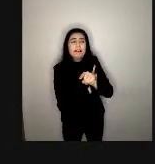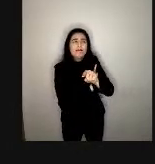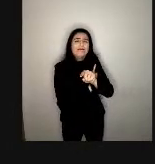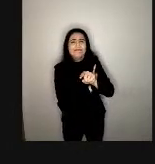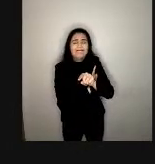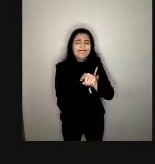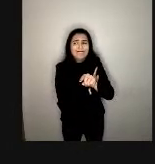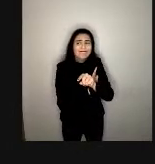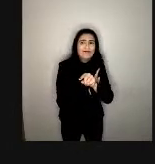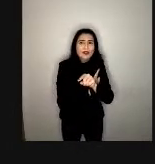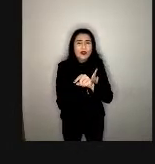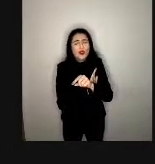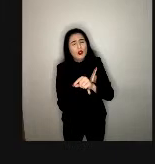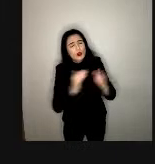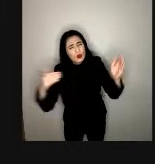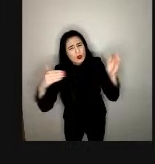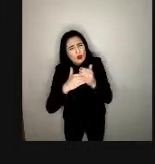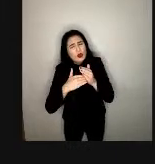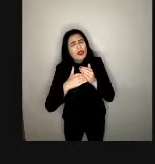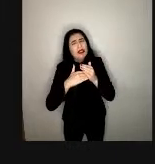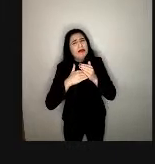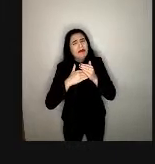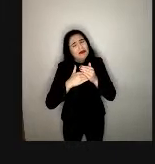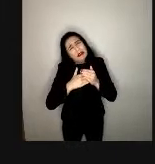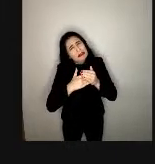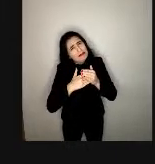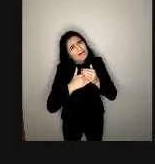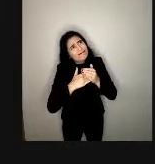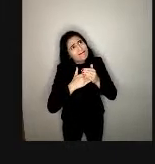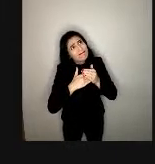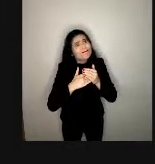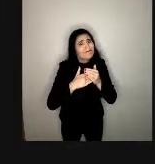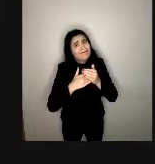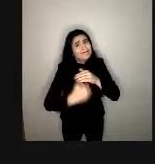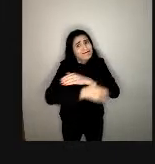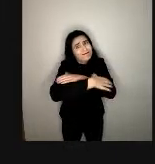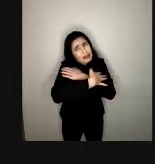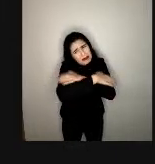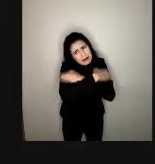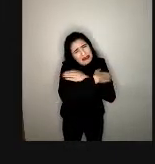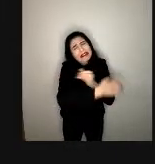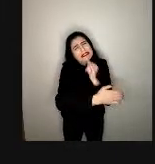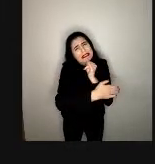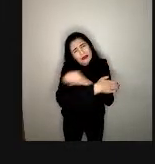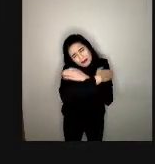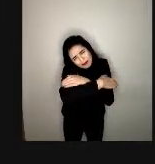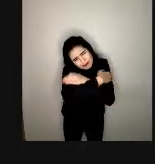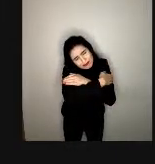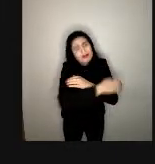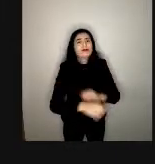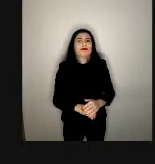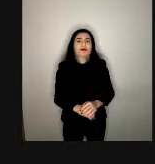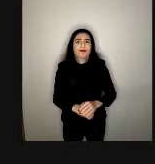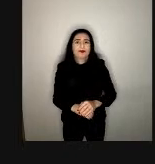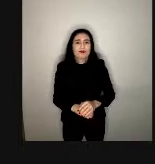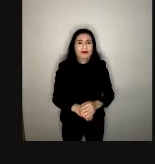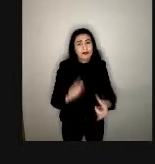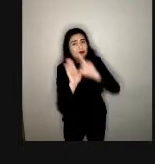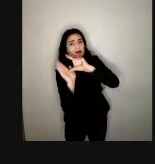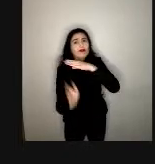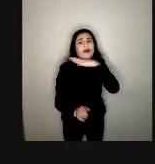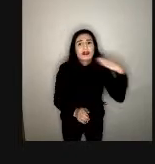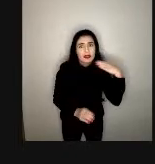a única coisa que nós ouvimos deles. Então, não é um privilégio do SUS ou desse ou daquela forma